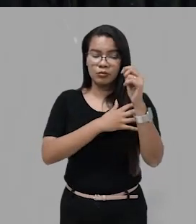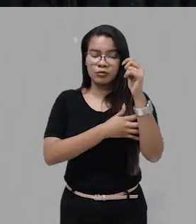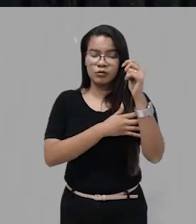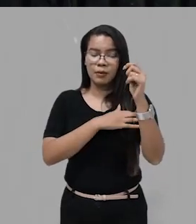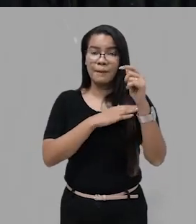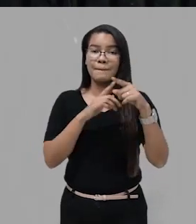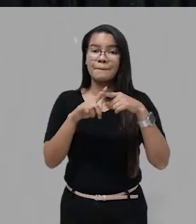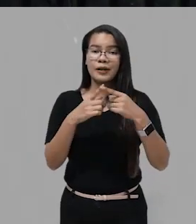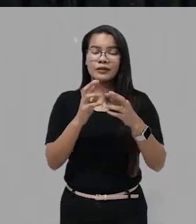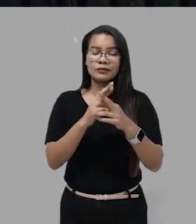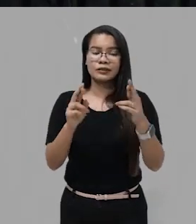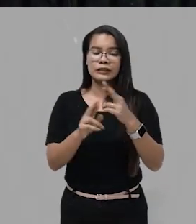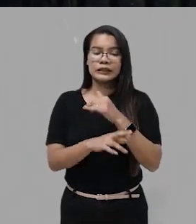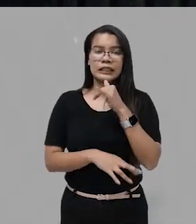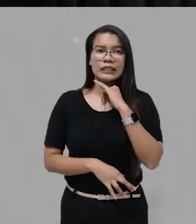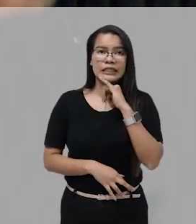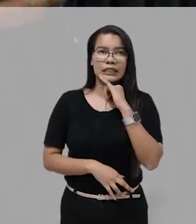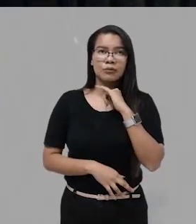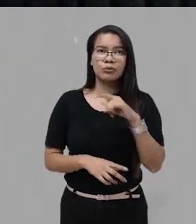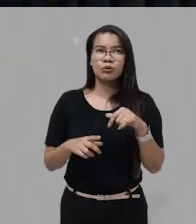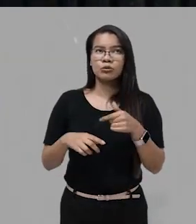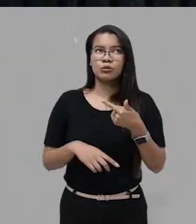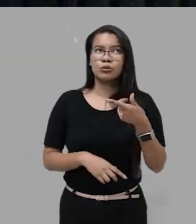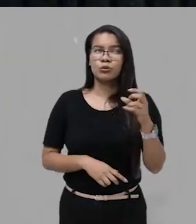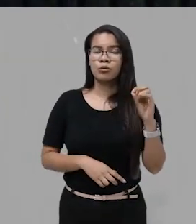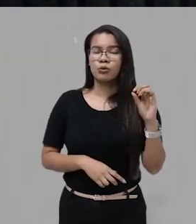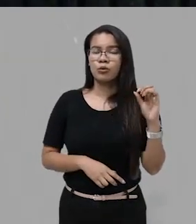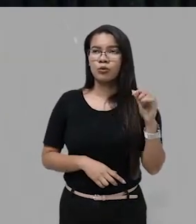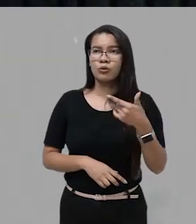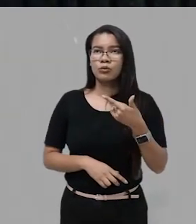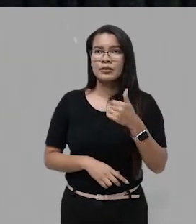ele envolve ali, ele inerva, por exemplo, ali 2.000